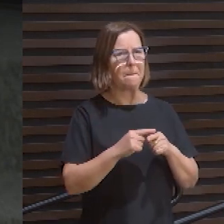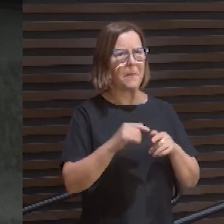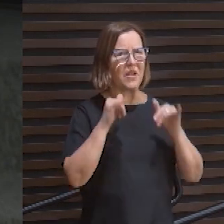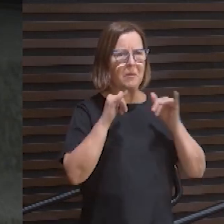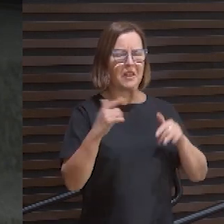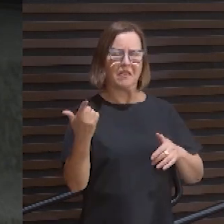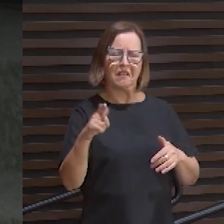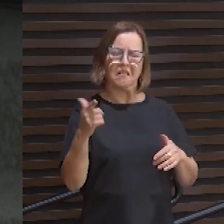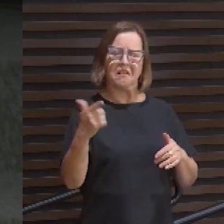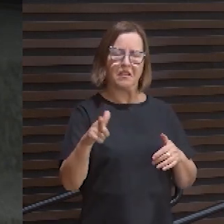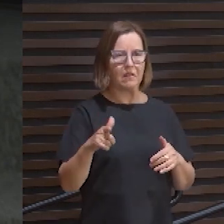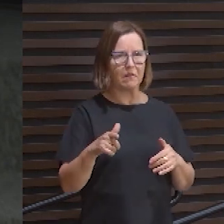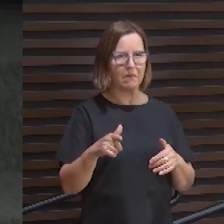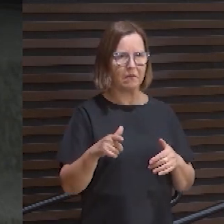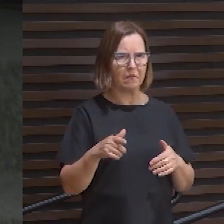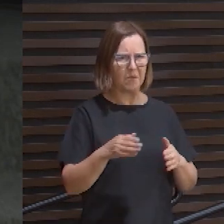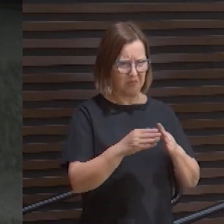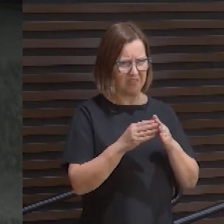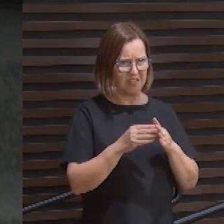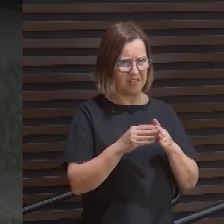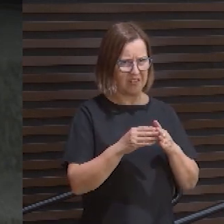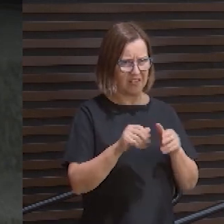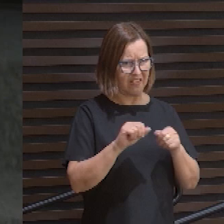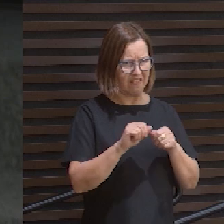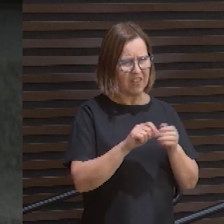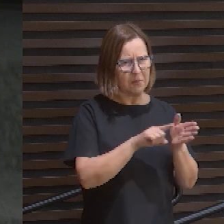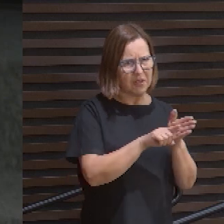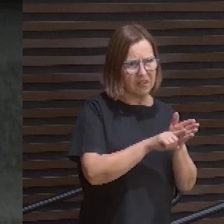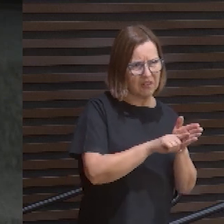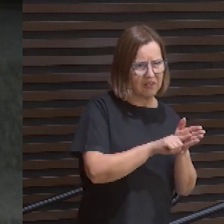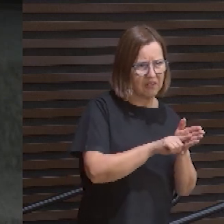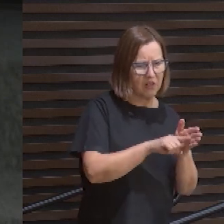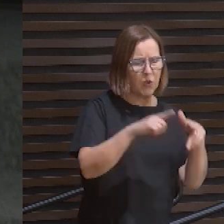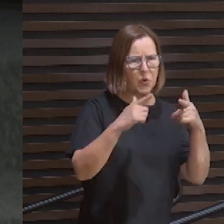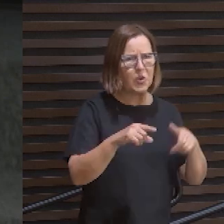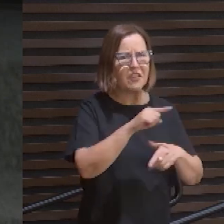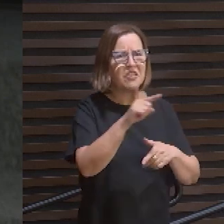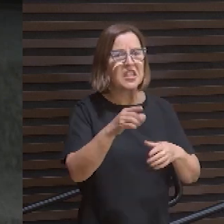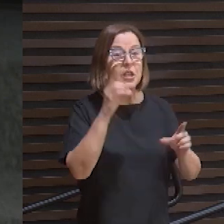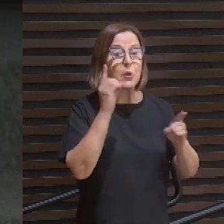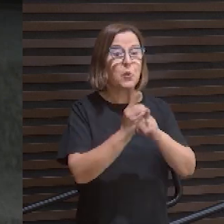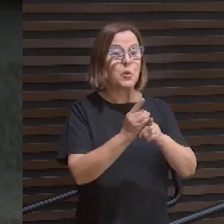uma pesquisa. Onde é que você vai achar outra coisa melhor do que esta?